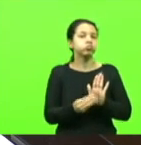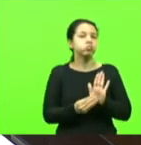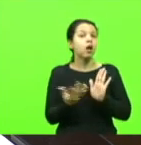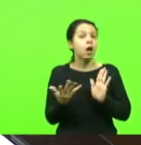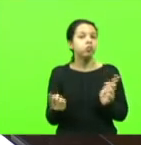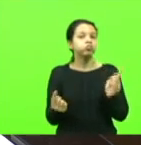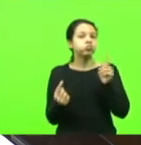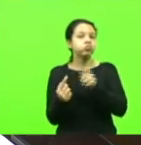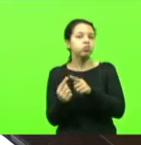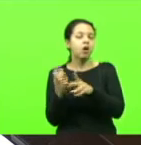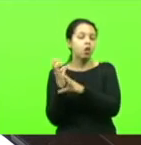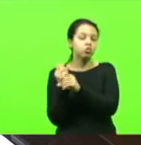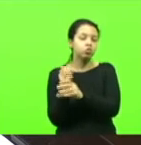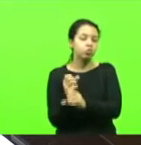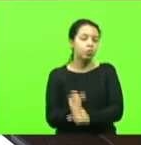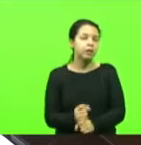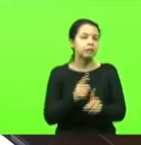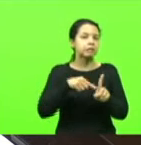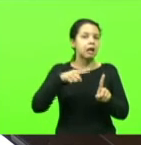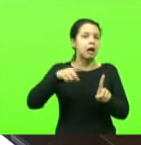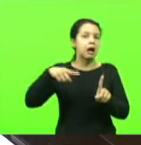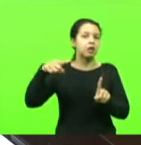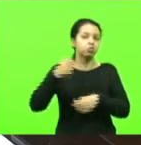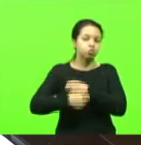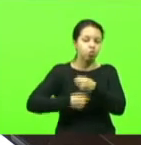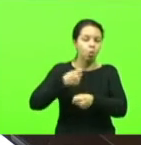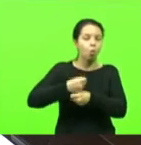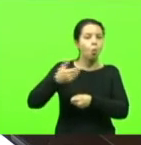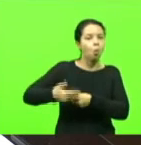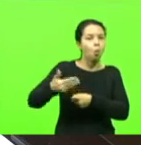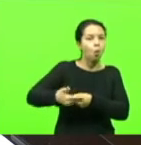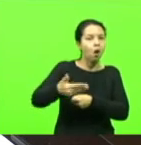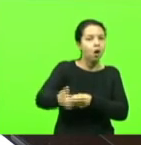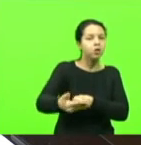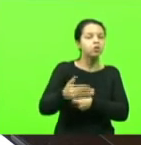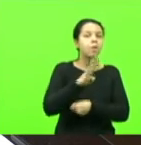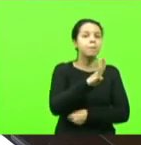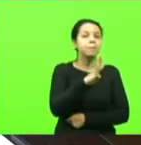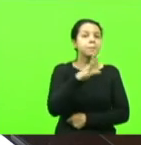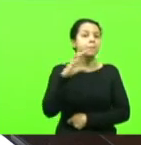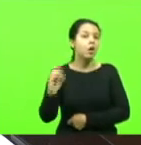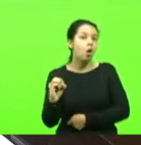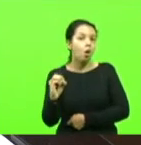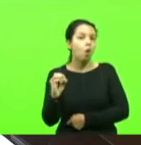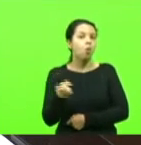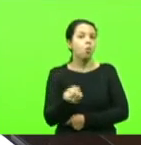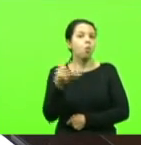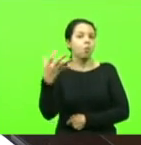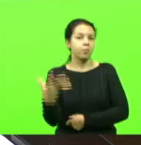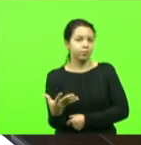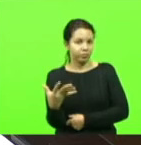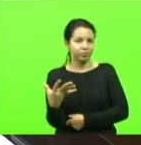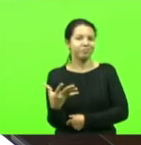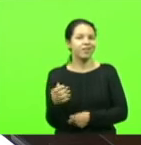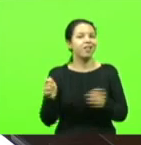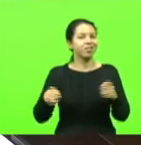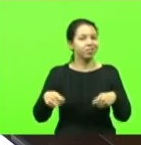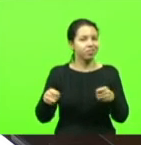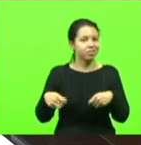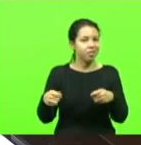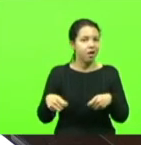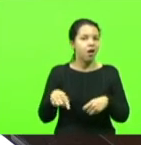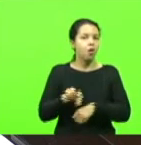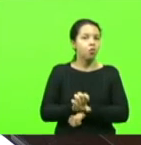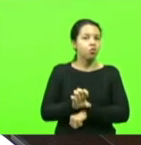para a coleta anual de dados de boletim de ocorrências não é permitindo com isso com que o próprio